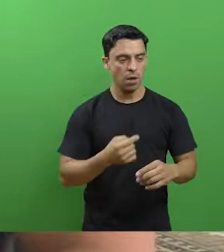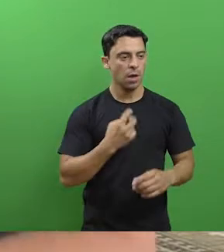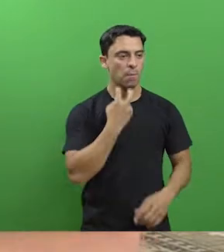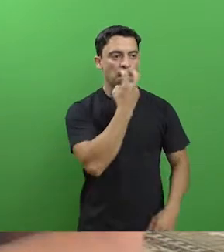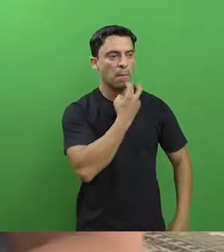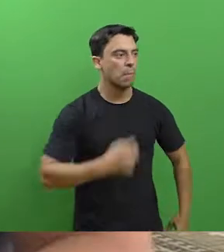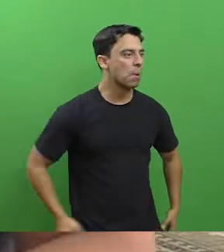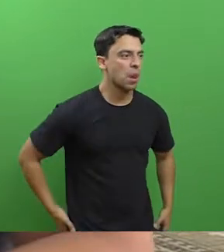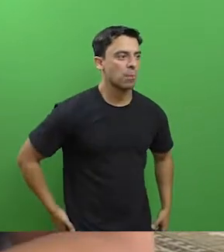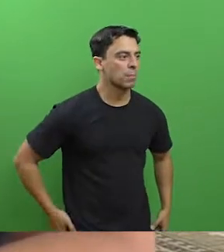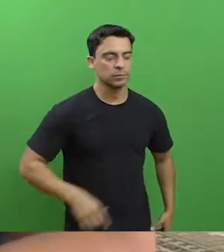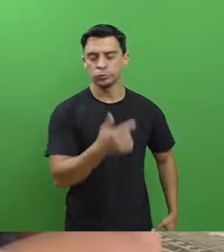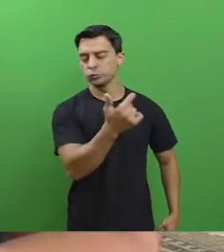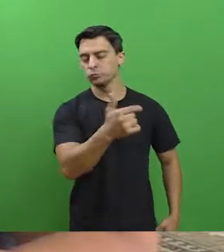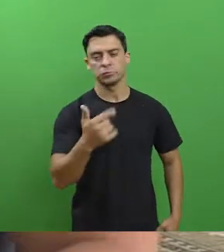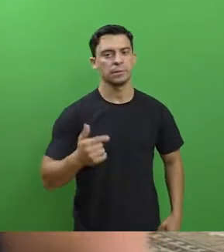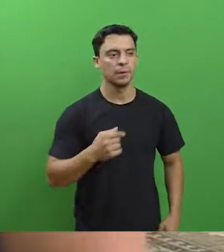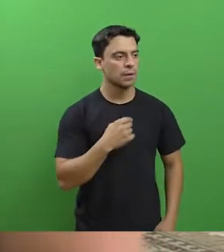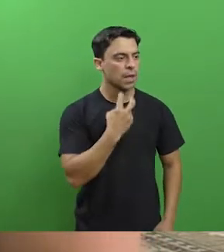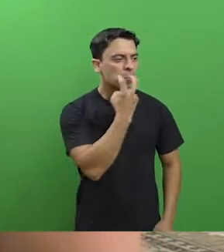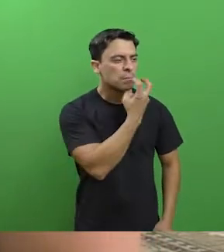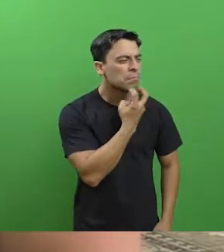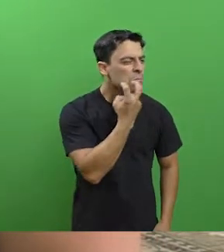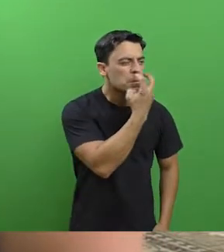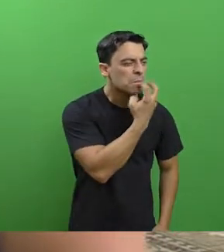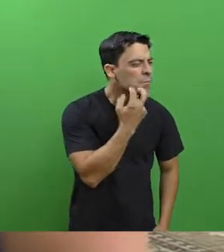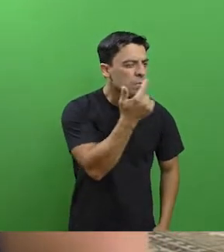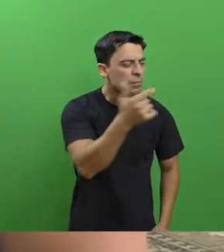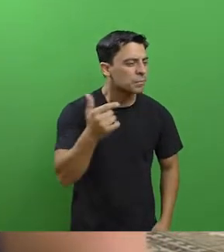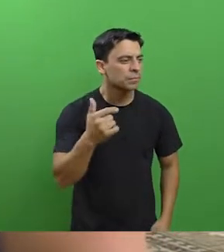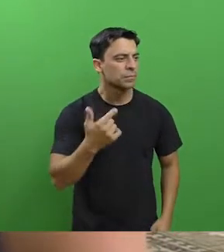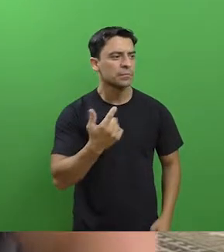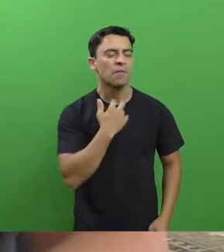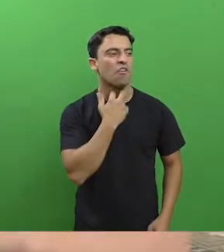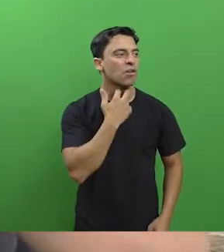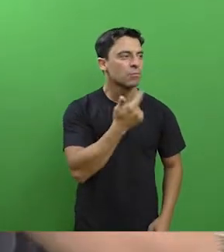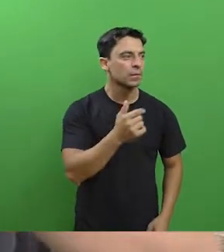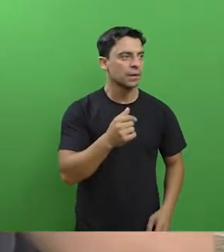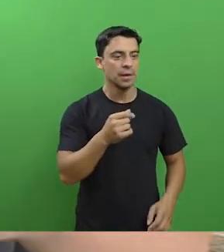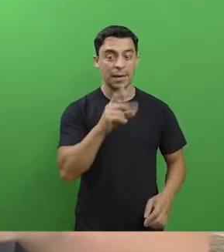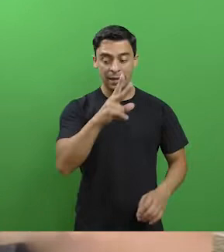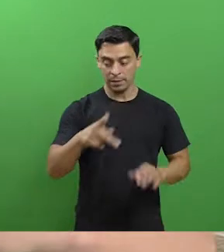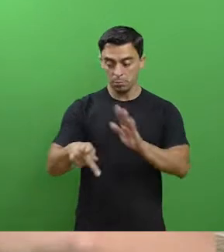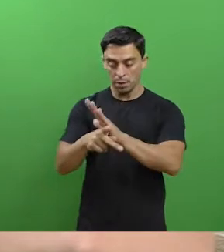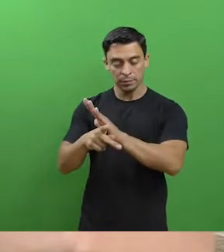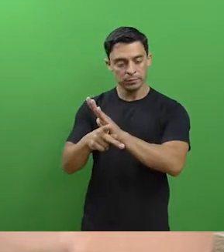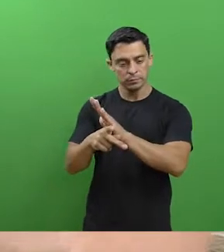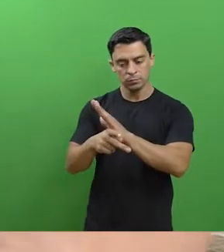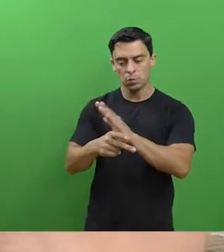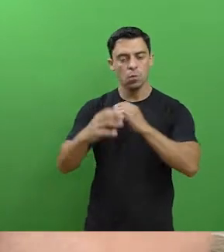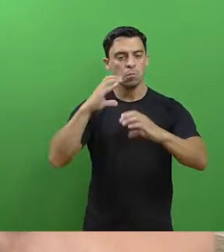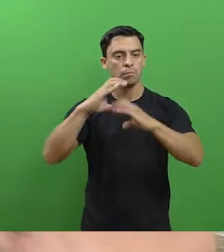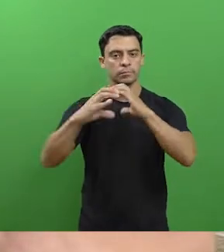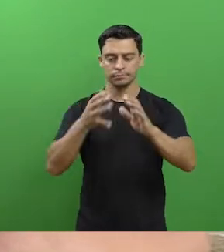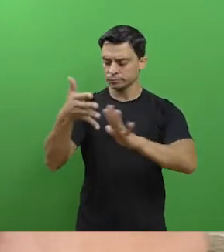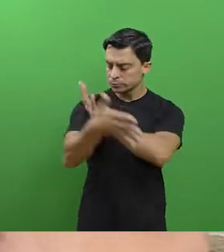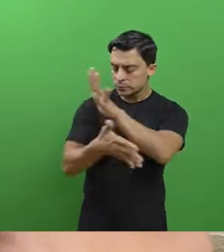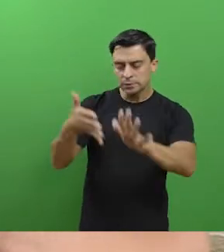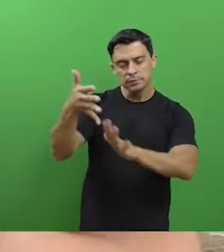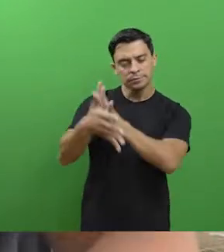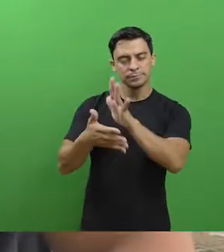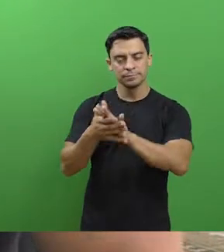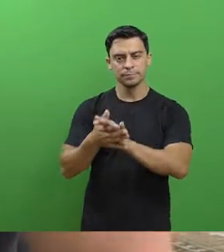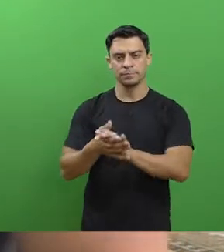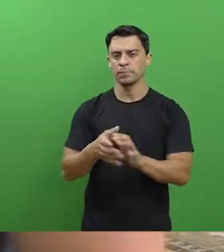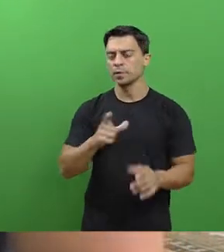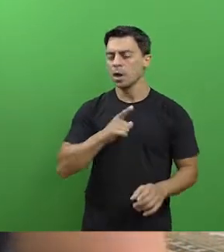labial. A comunicação deles mesmo é por meio da língua de sinais. Então, já que existem tantas pessoas assim, a importância de